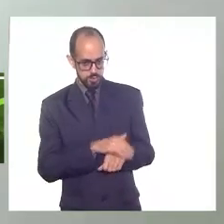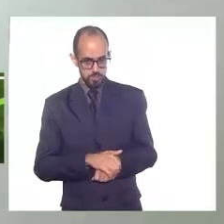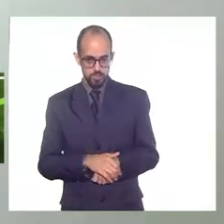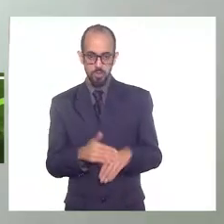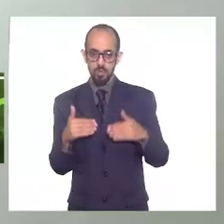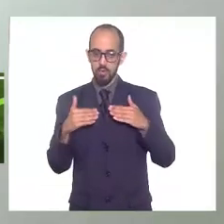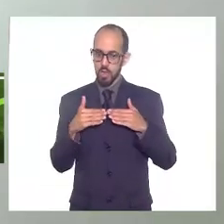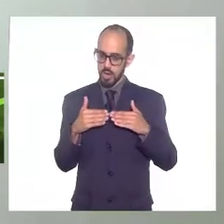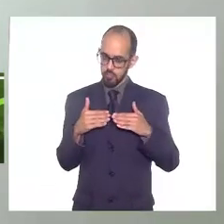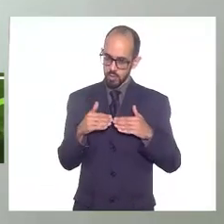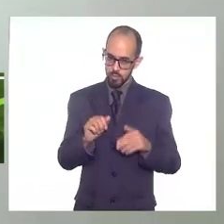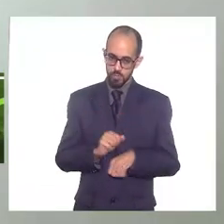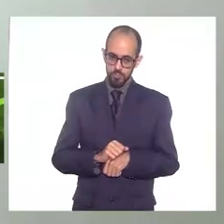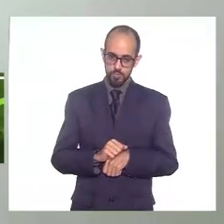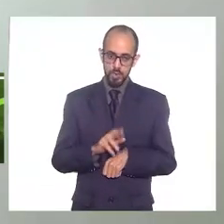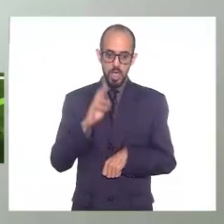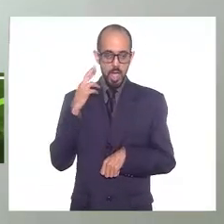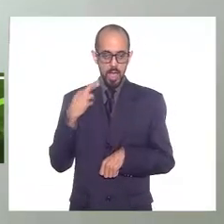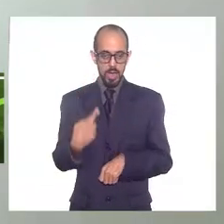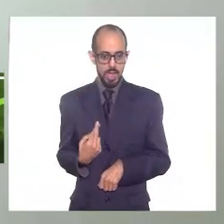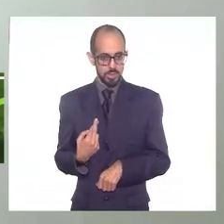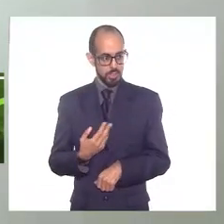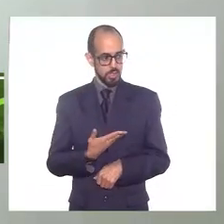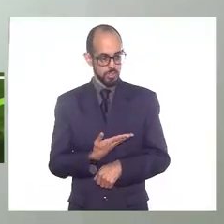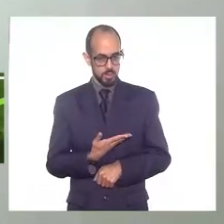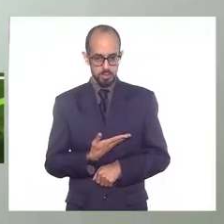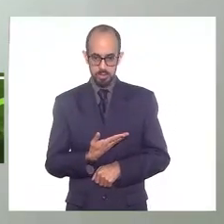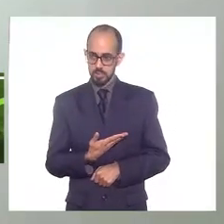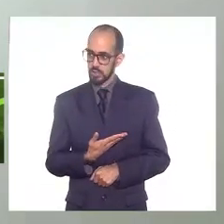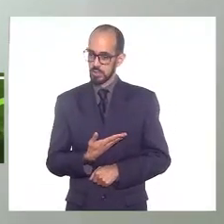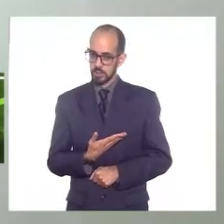favorável deputada Renata Souza